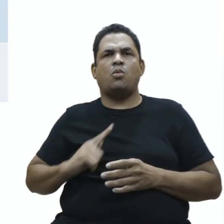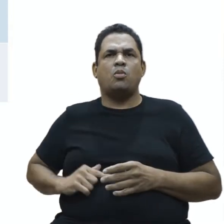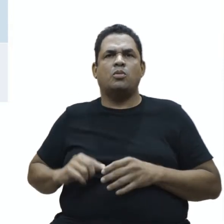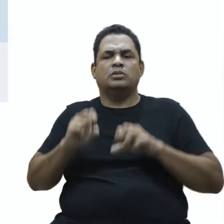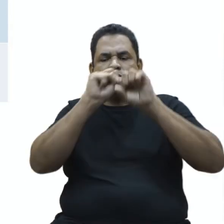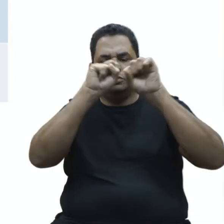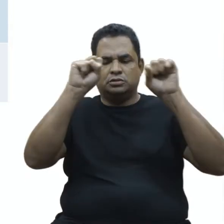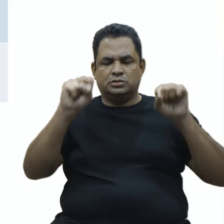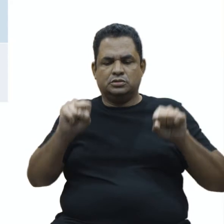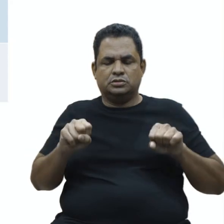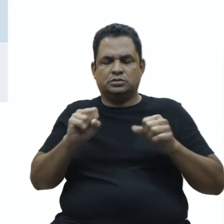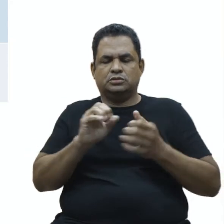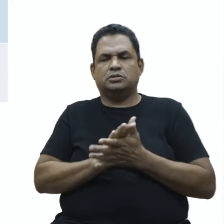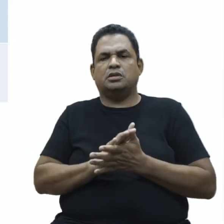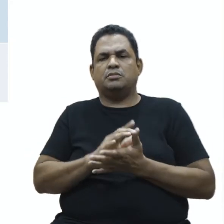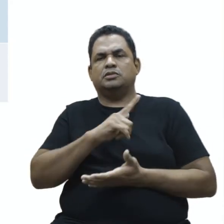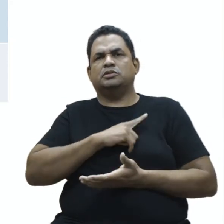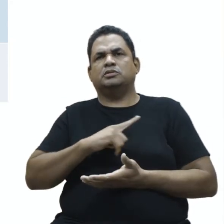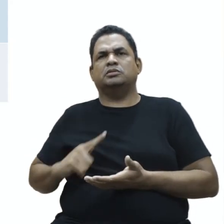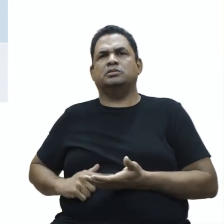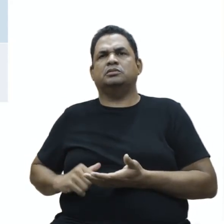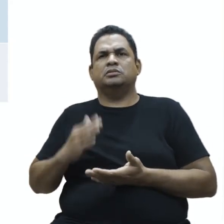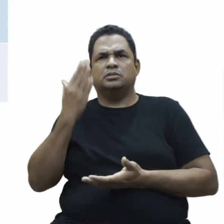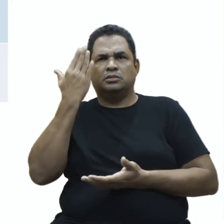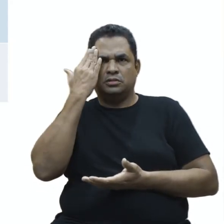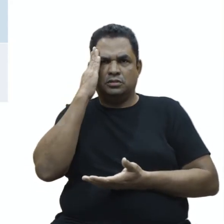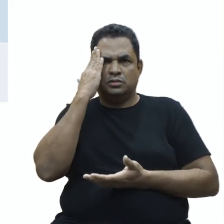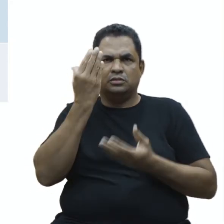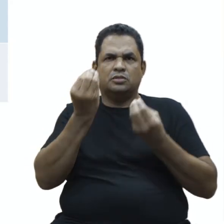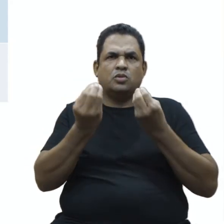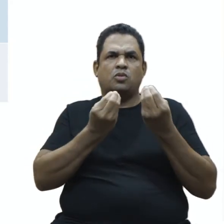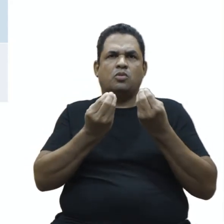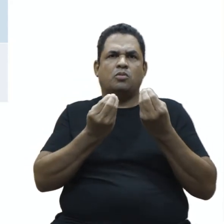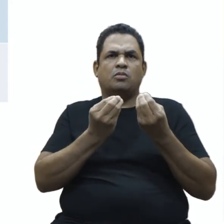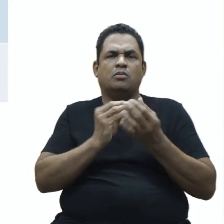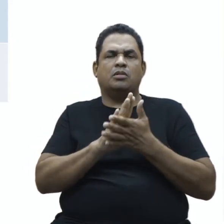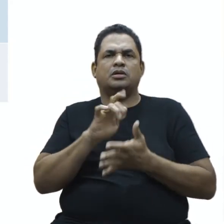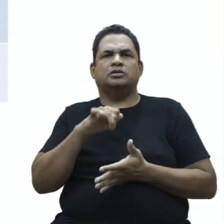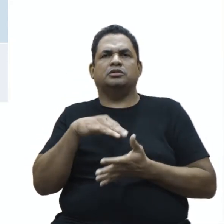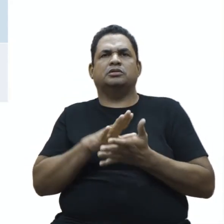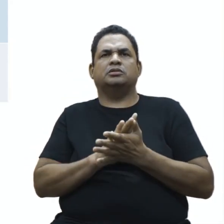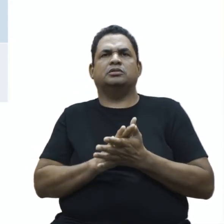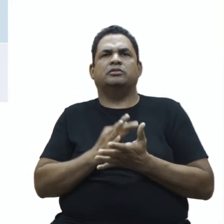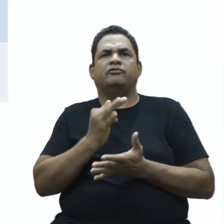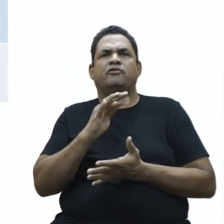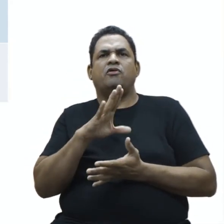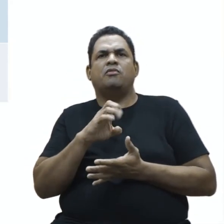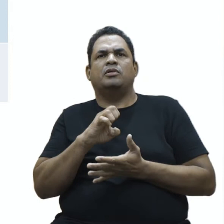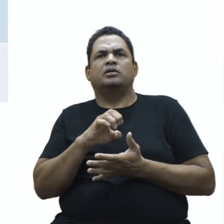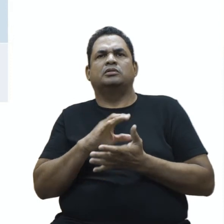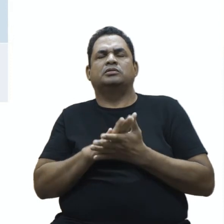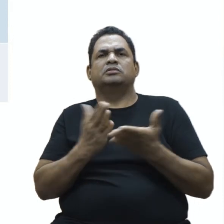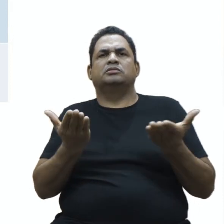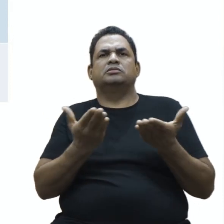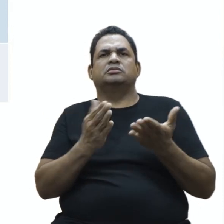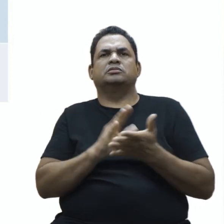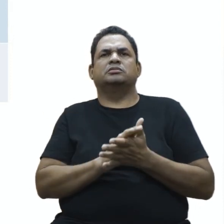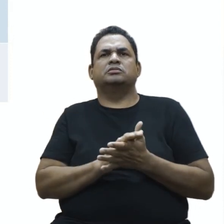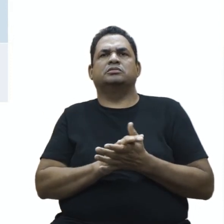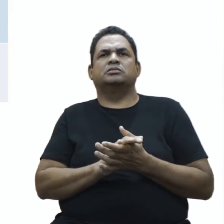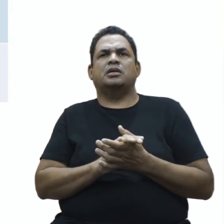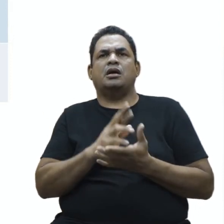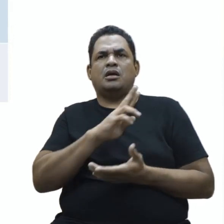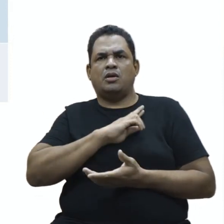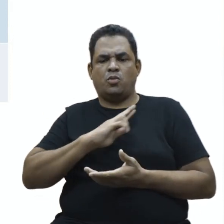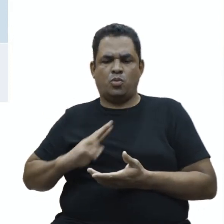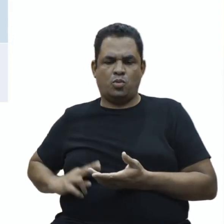o regime, para a gente entender como que isso acontece. Então, assim, formas de governo, nós temos a república